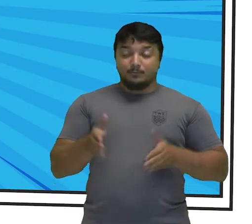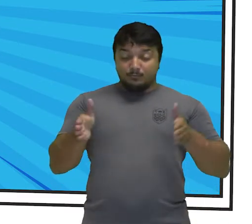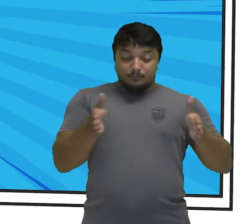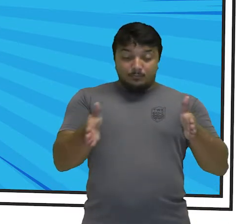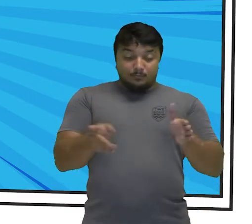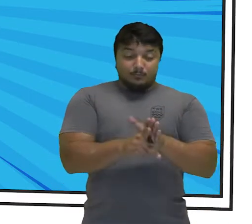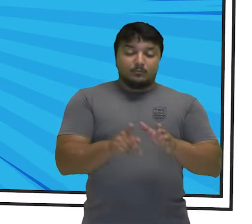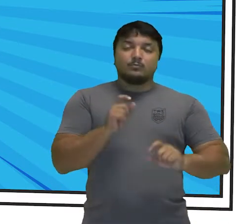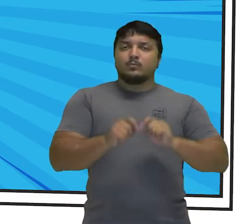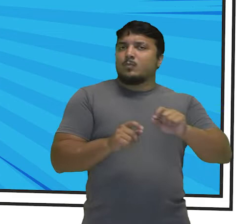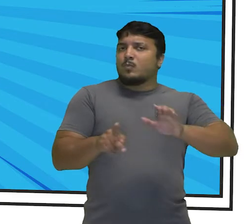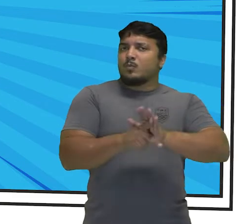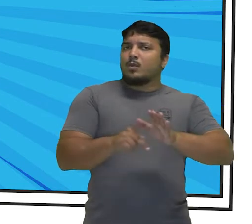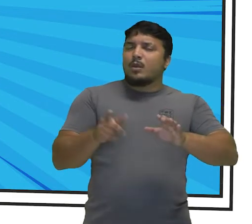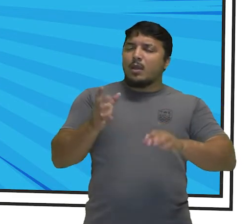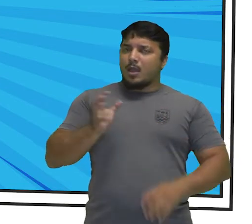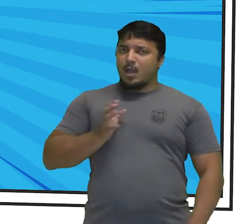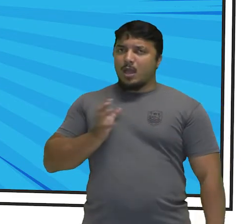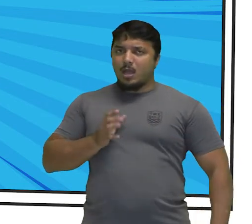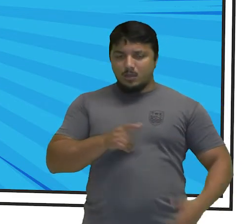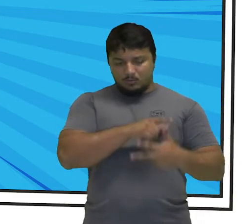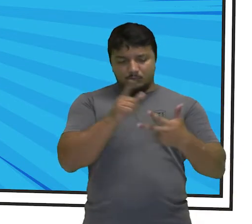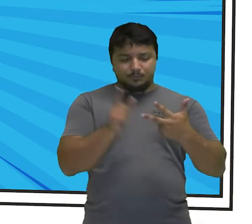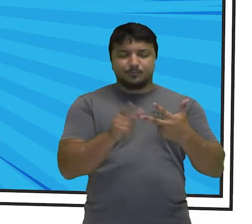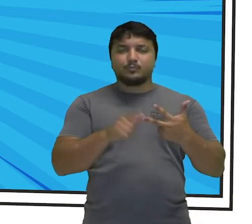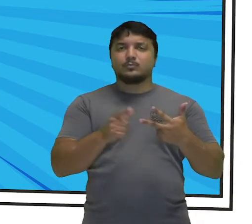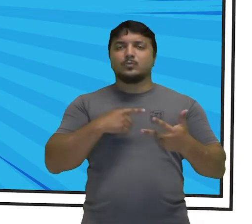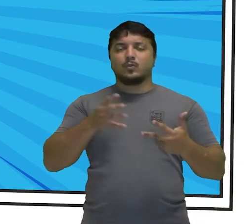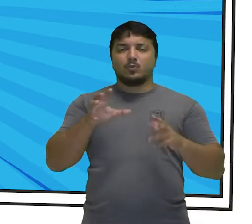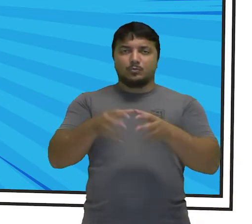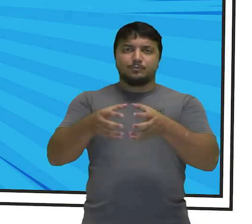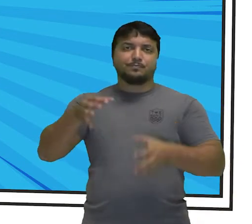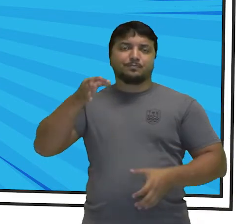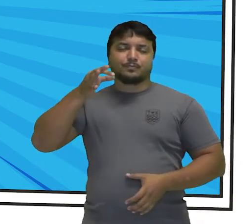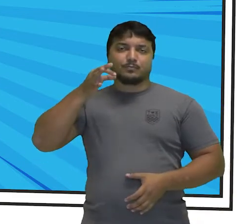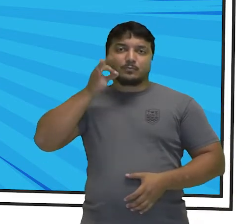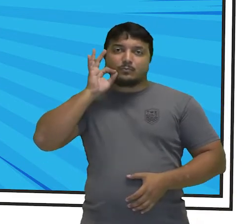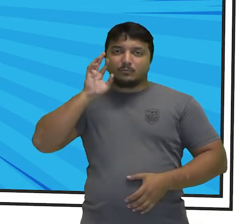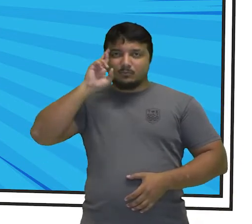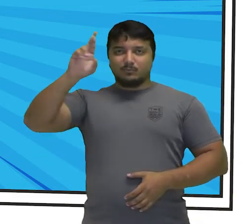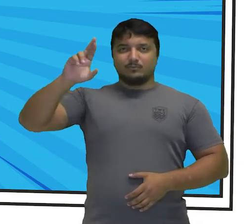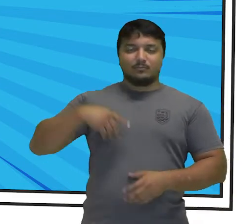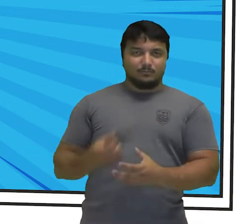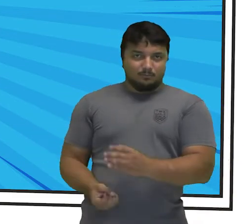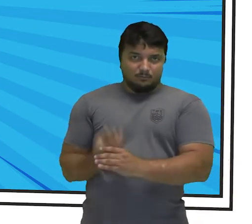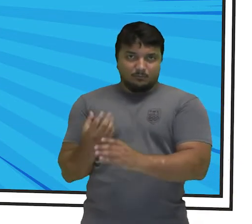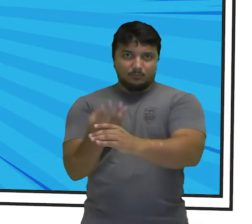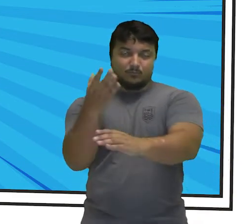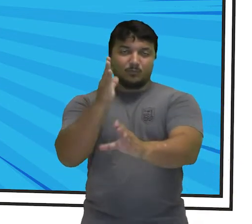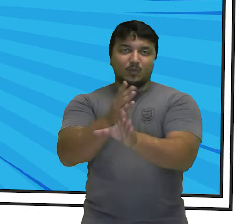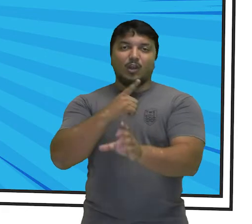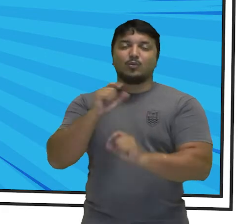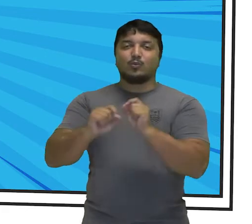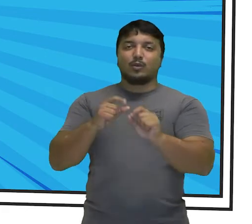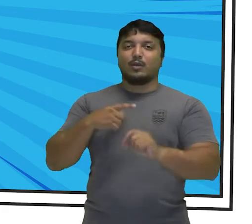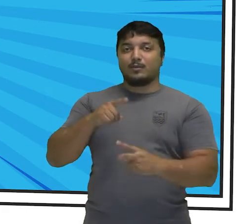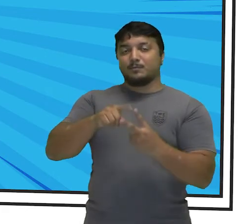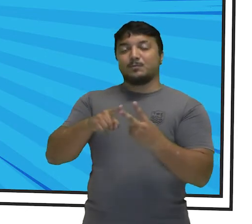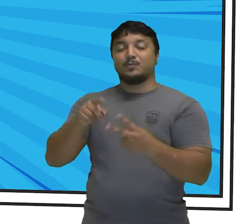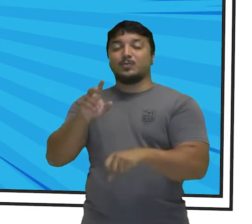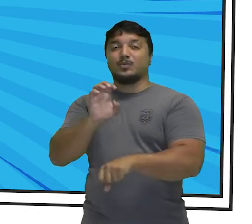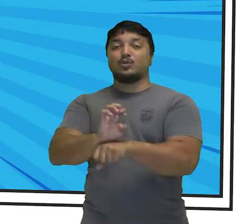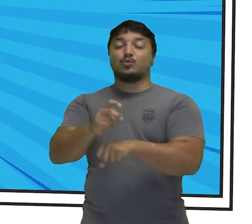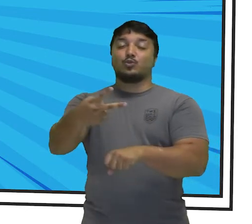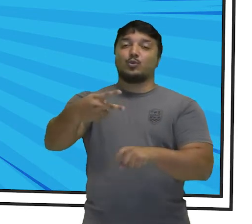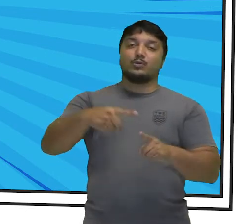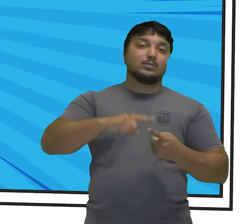República Oligárquica é o período onde quem mandava eram os cafeicultores. Por isso esse período, que era comandado somente por 2 estados, que era o